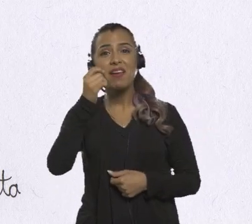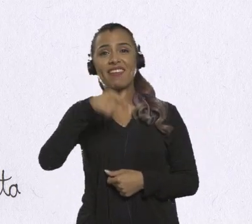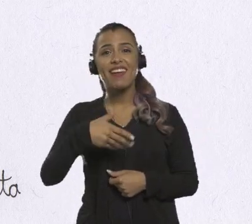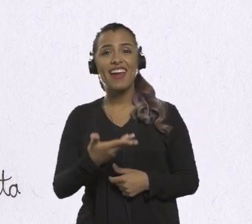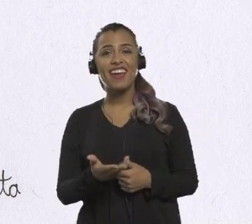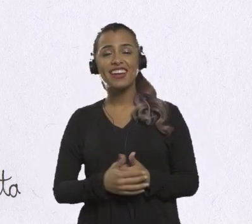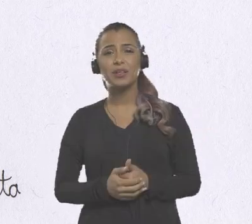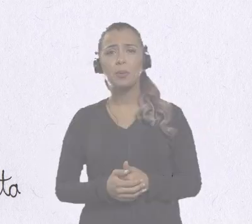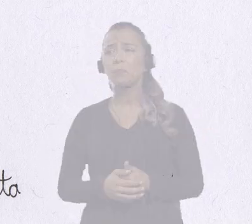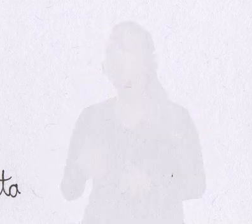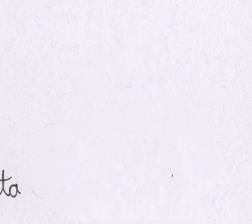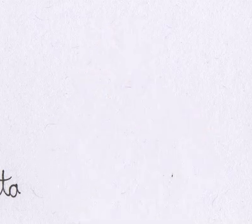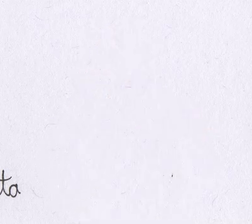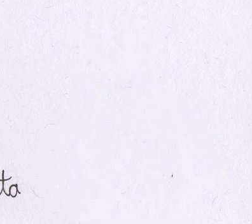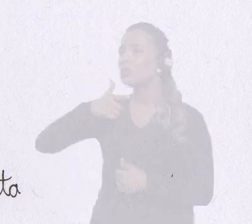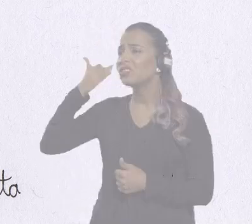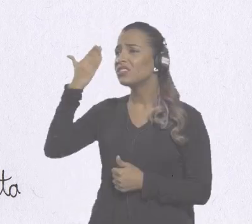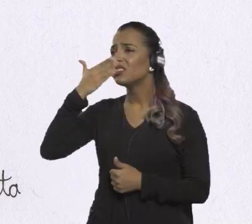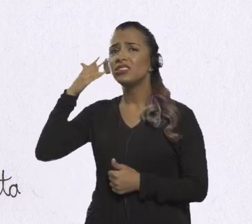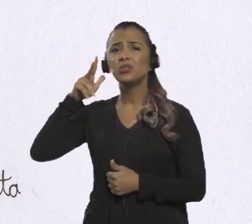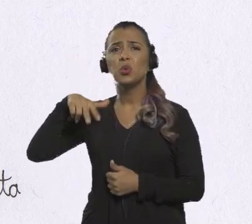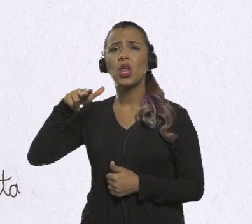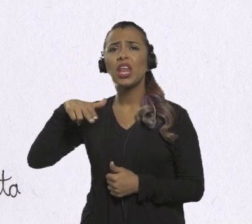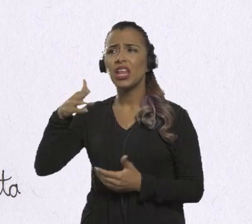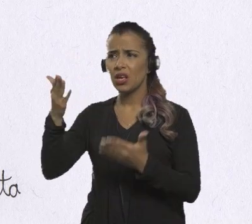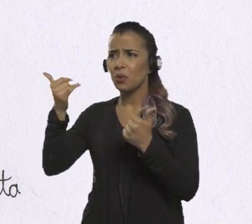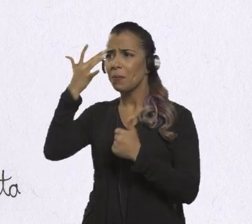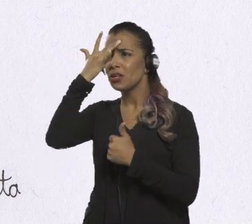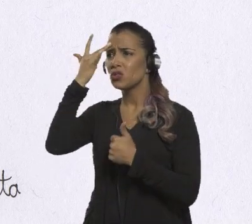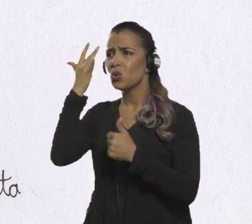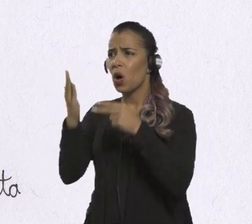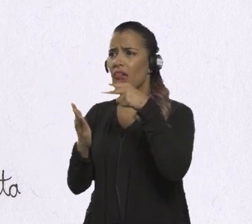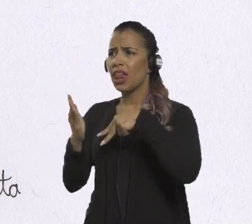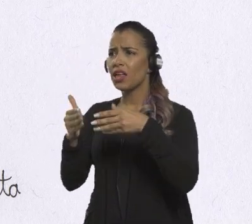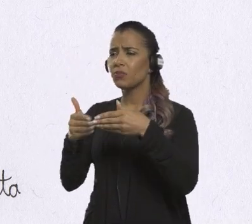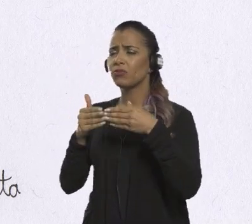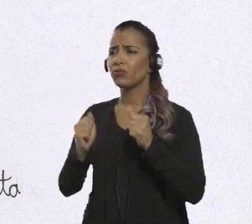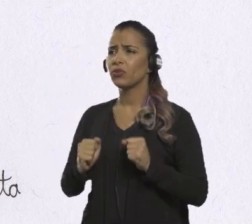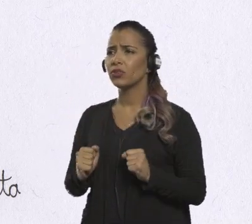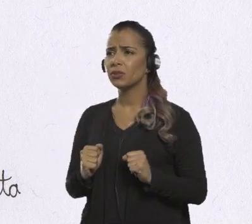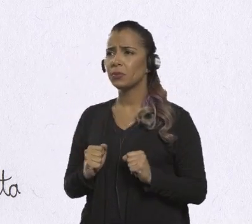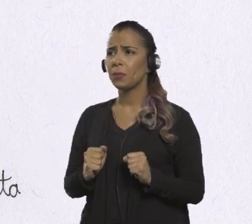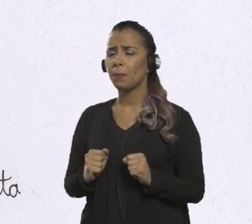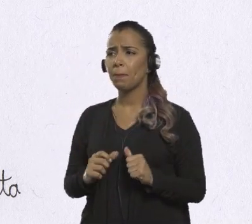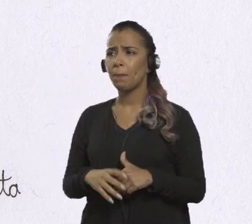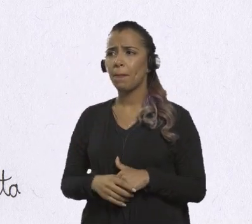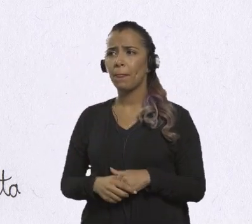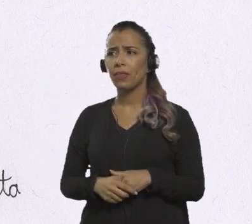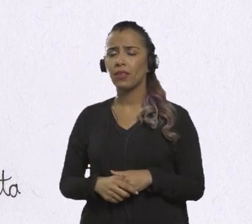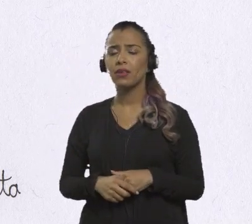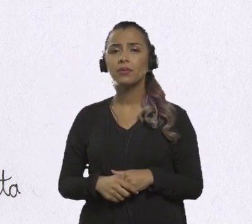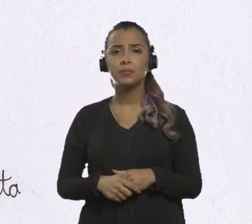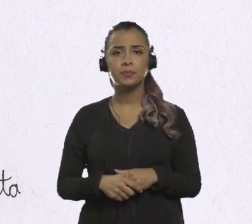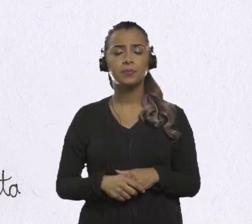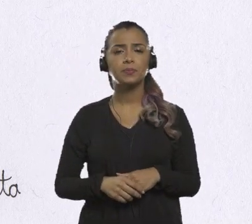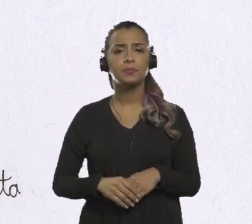Eu não consigo ler. Alguém lê pra mim? Tá, tô.